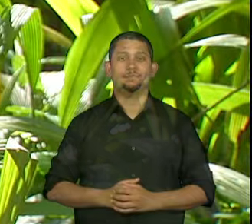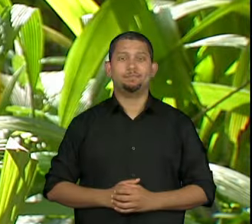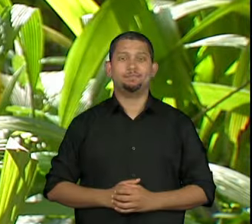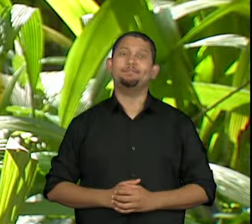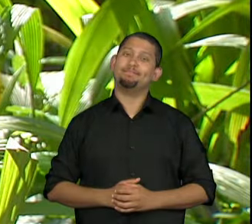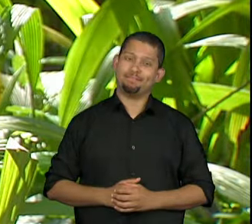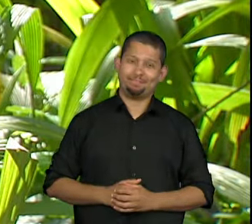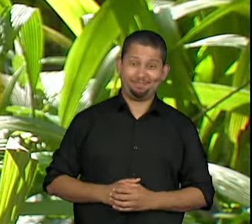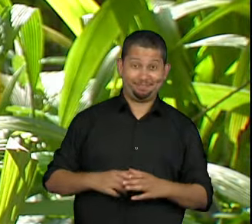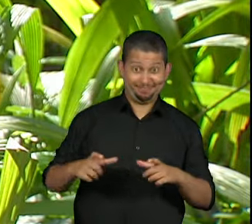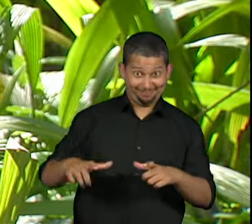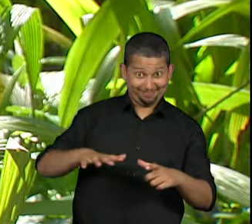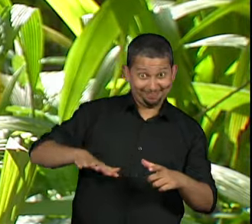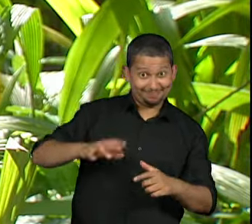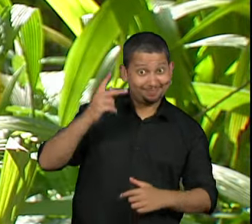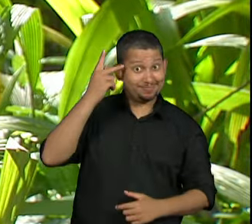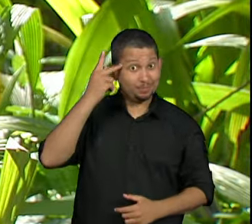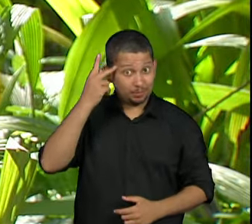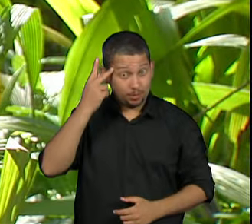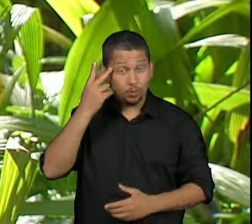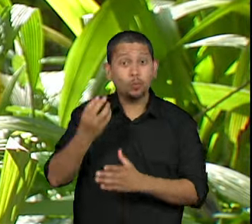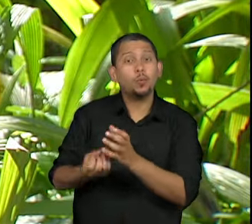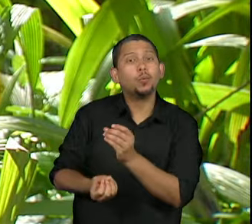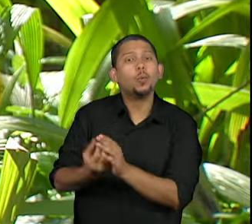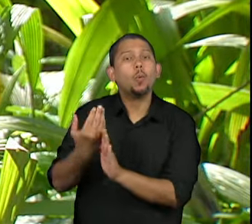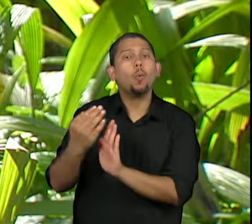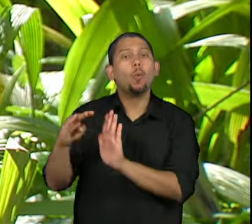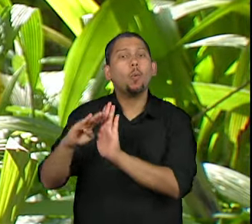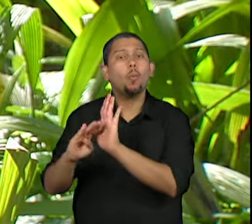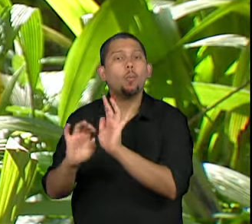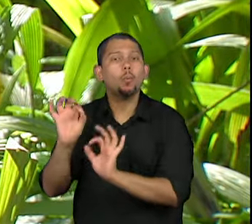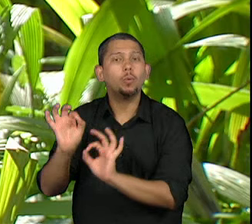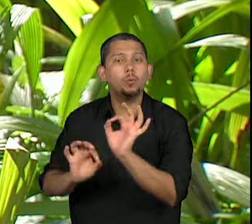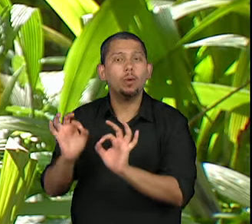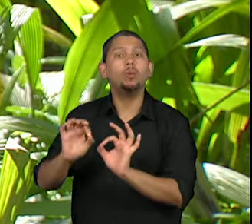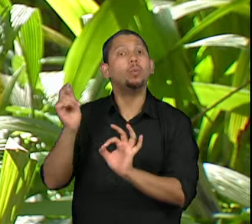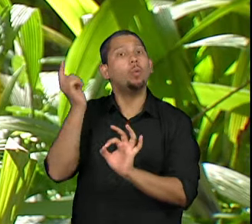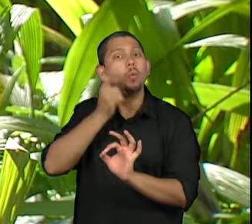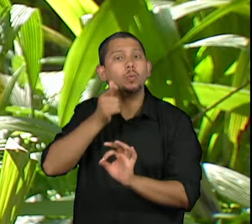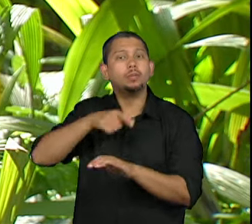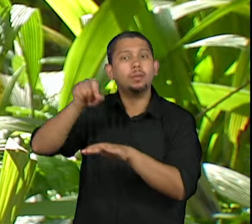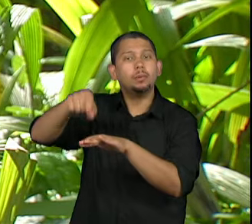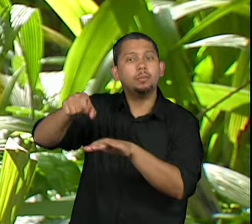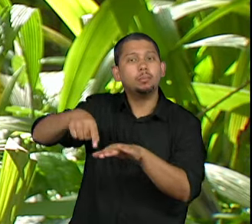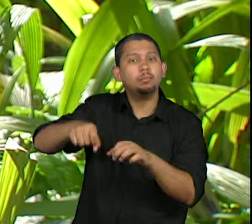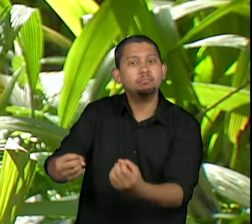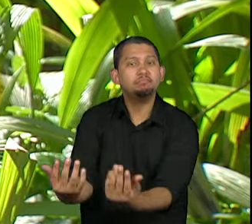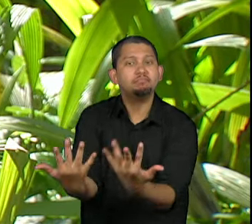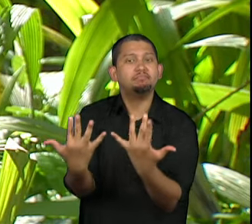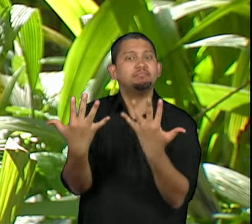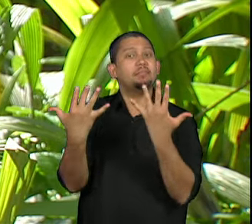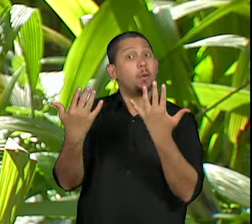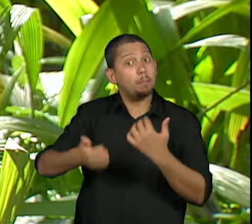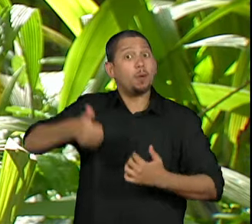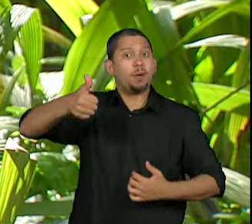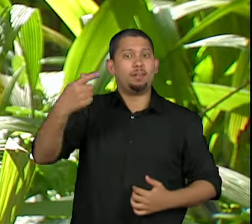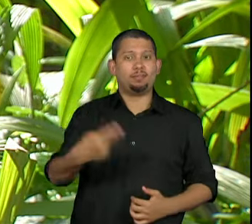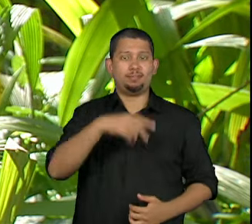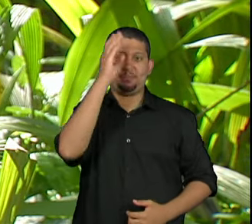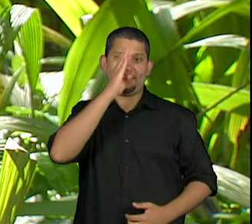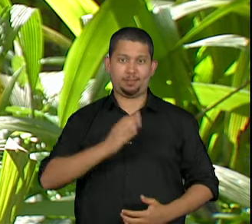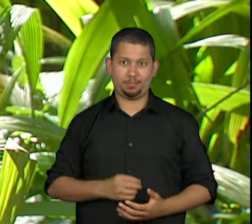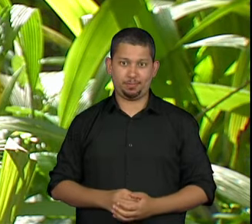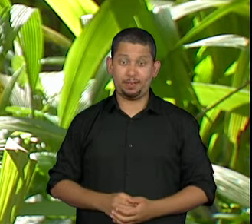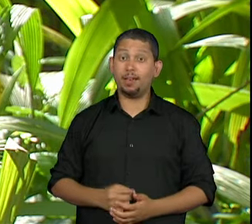São Paulo ganhou o maior programa de reflorestamento do Brasil. A meta do governo do estado é recuperar 1,5 milhão